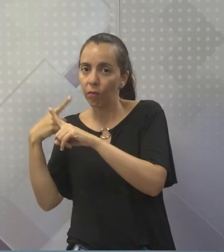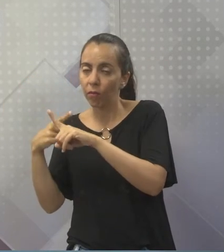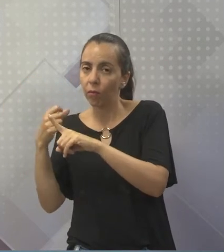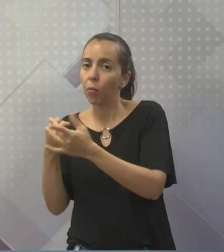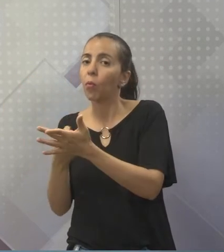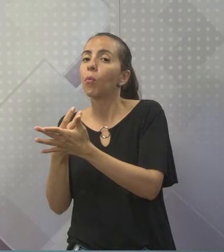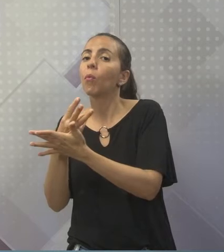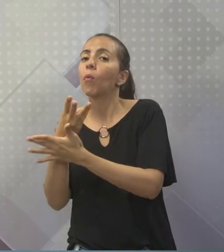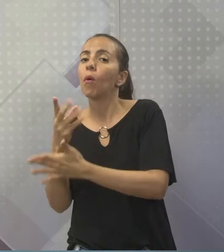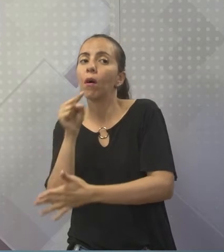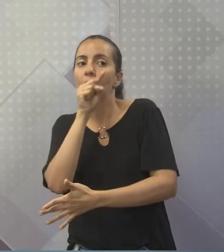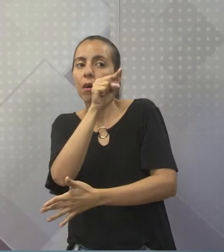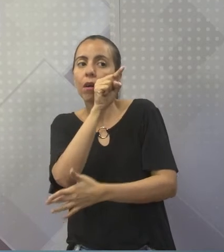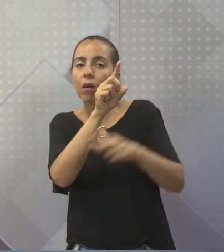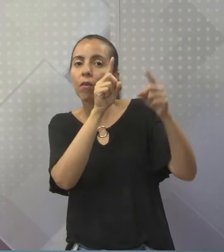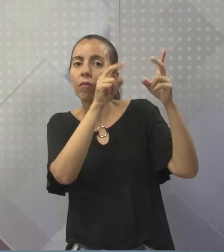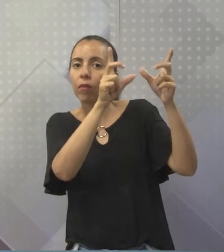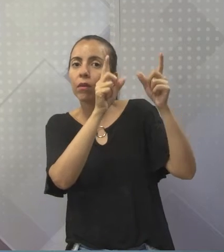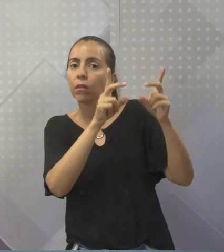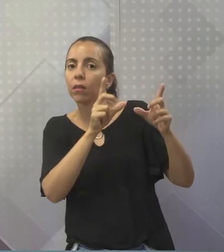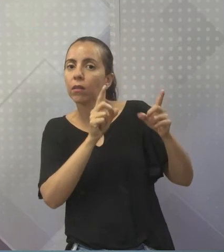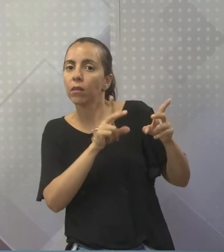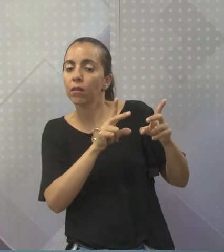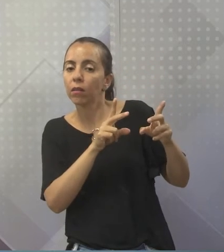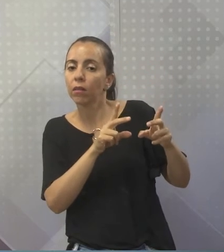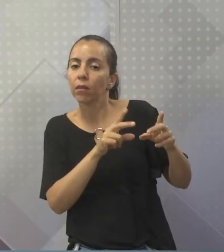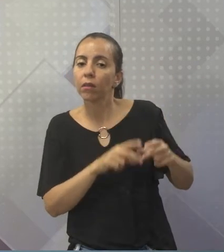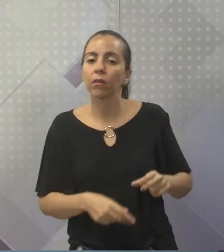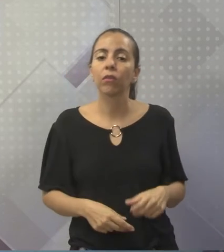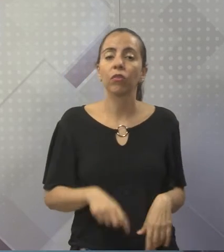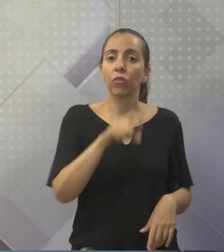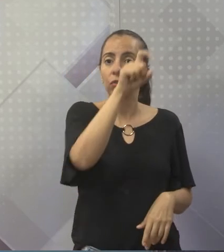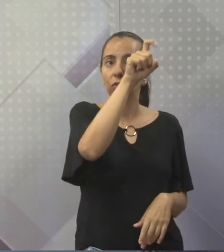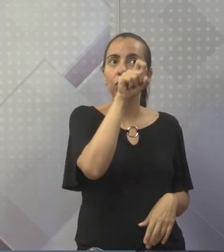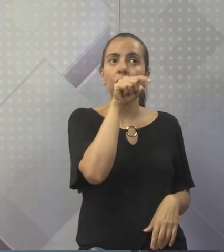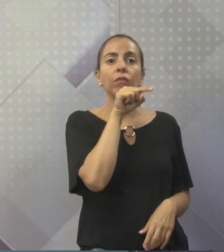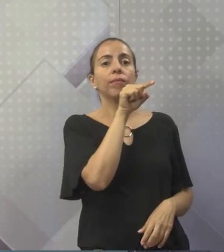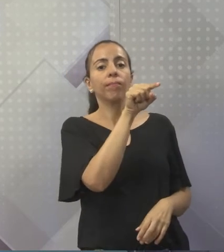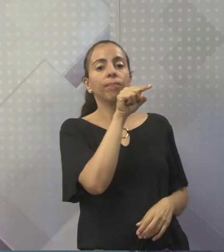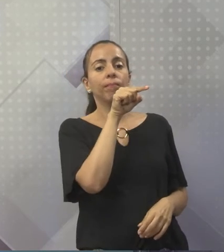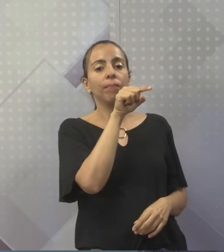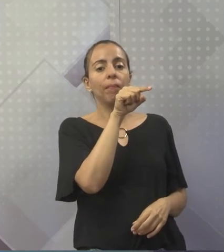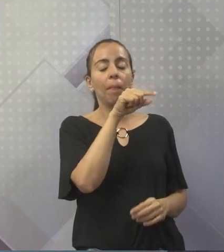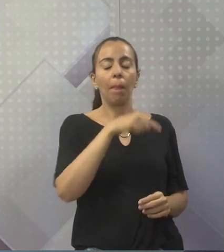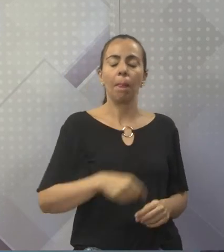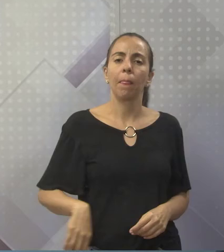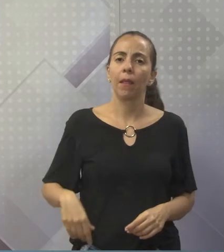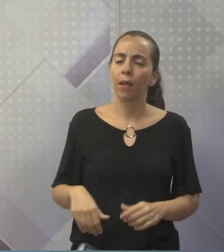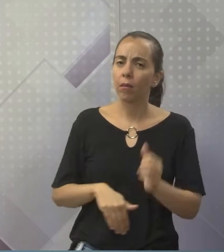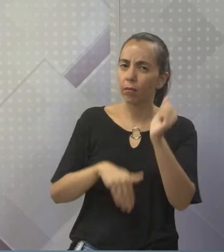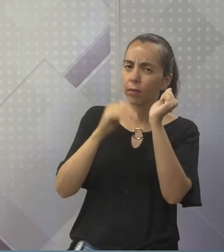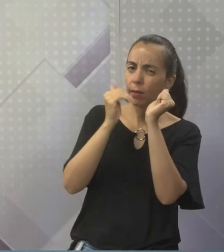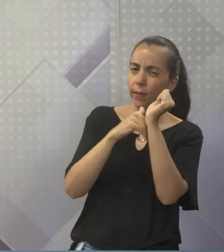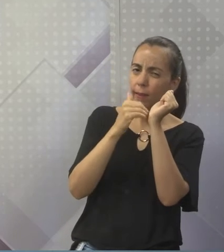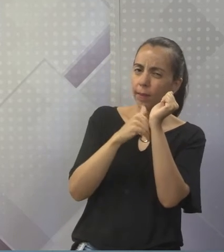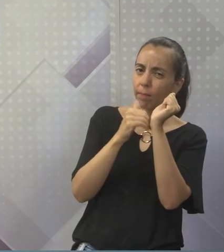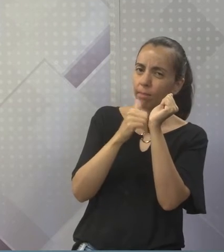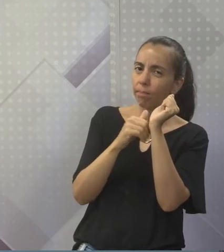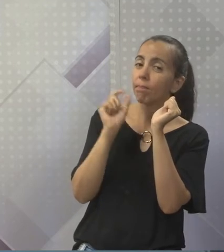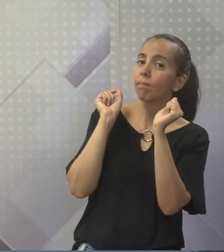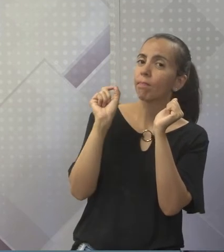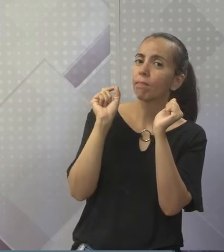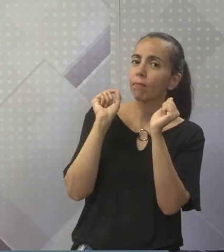quantidade vendida, vezes o meu x. Então, o segredo na função é a